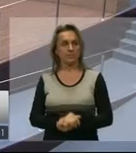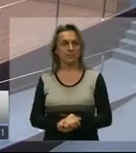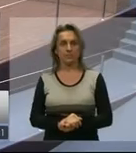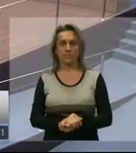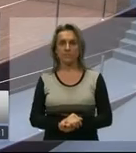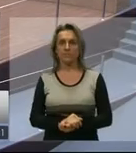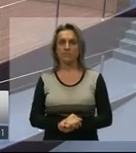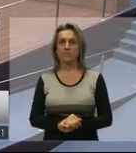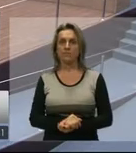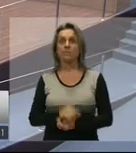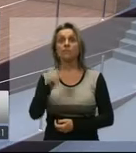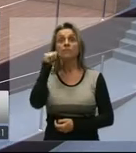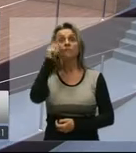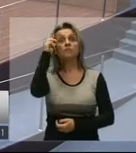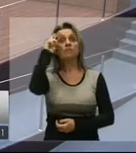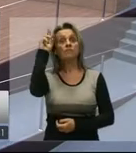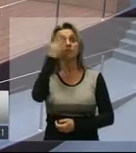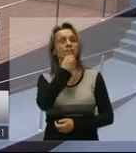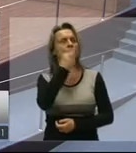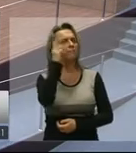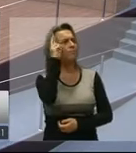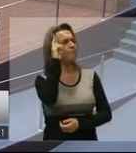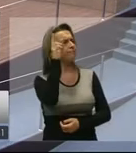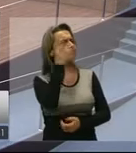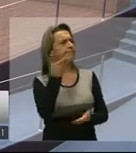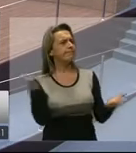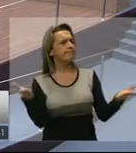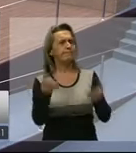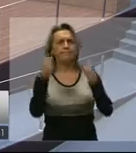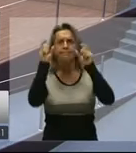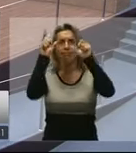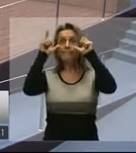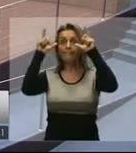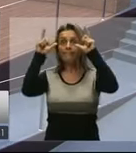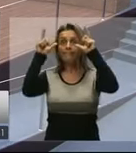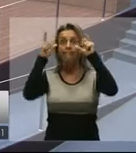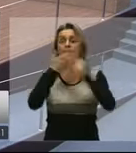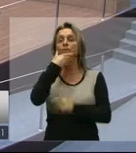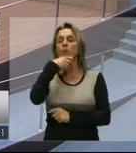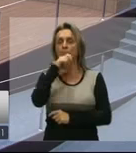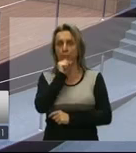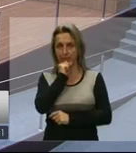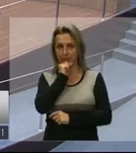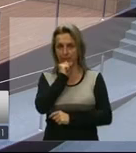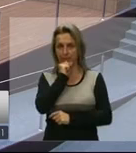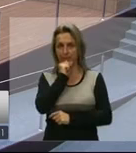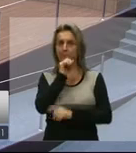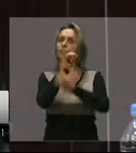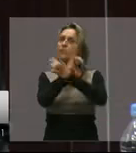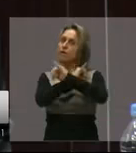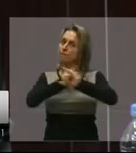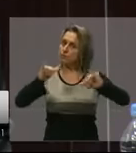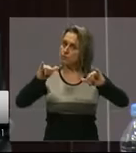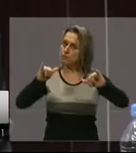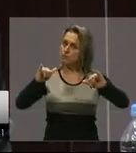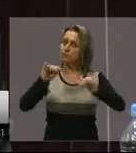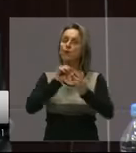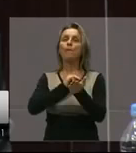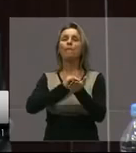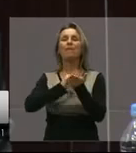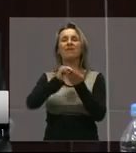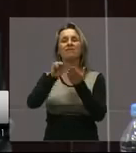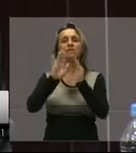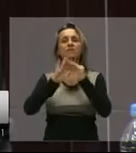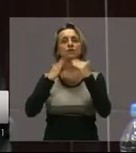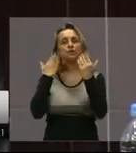Senhoras e senhores, eu faço um alerta hoje aos pais e transmito uma mensagem da escola básica